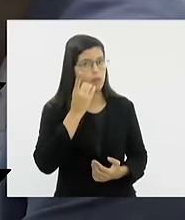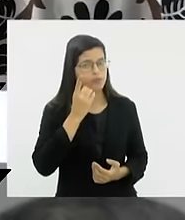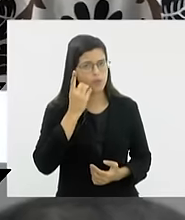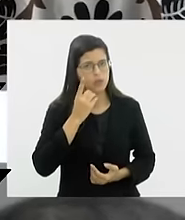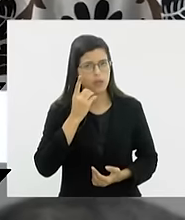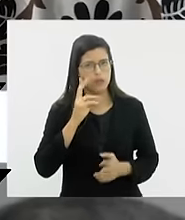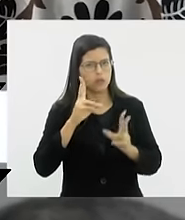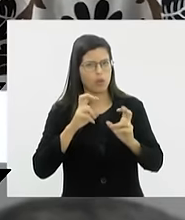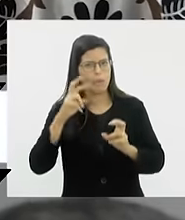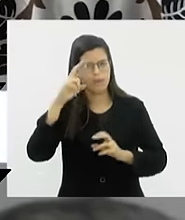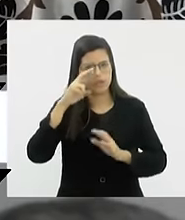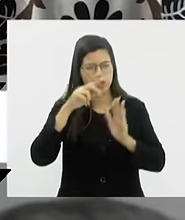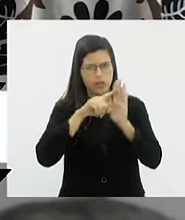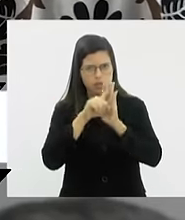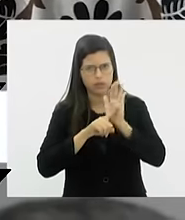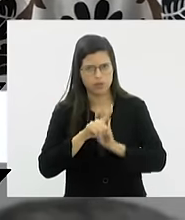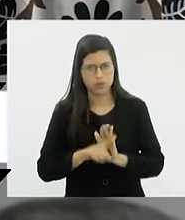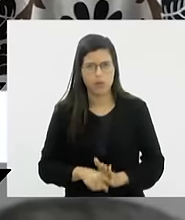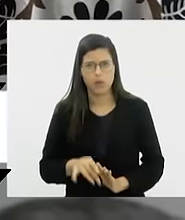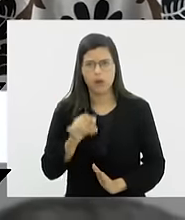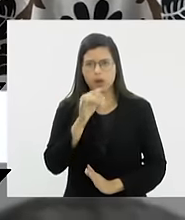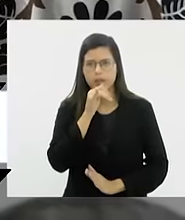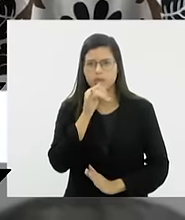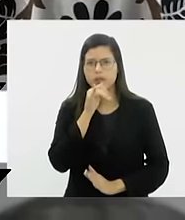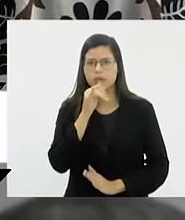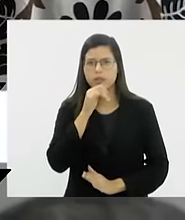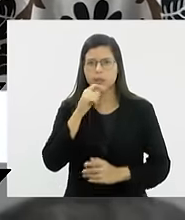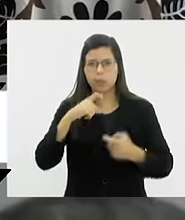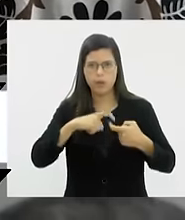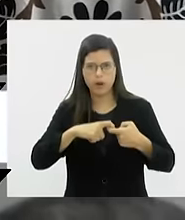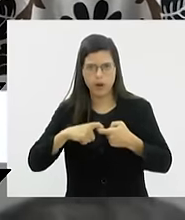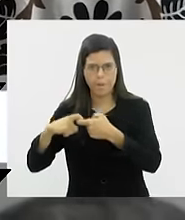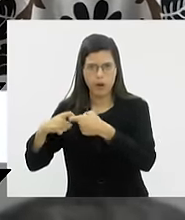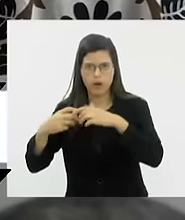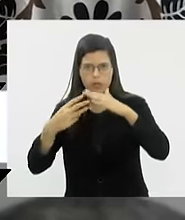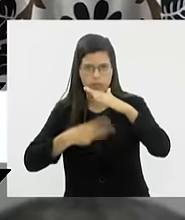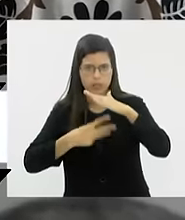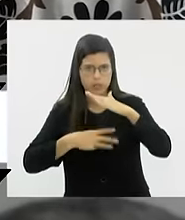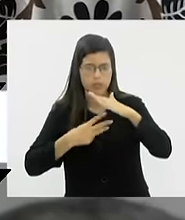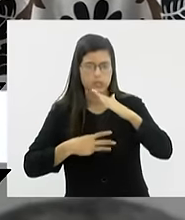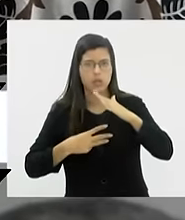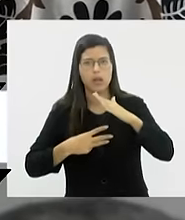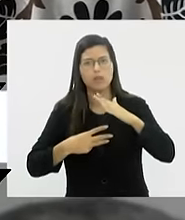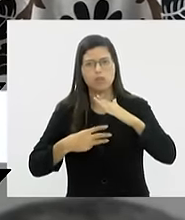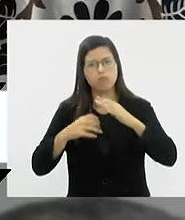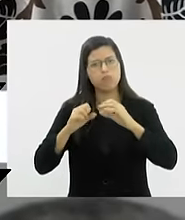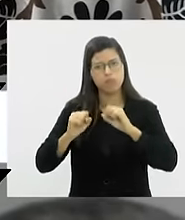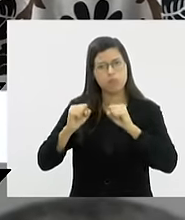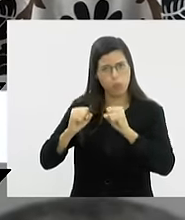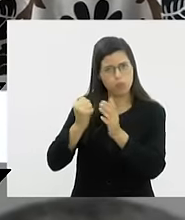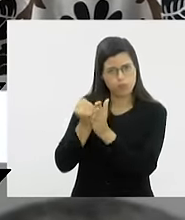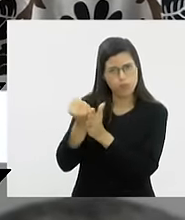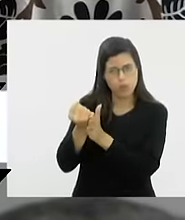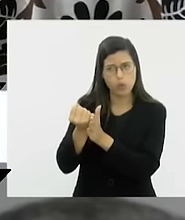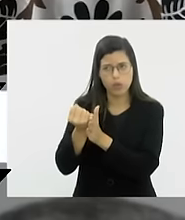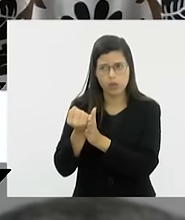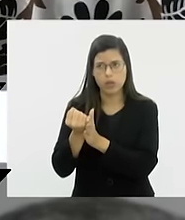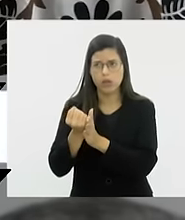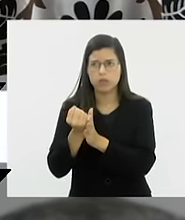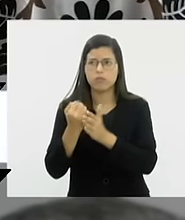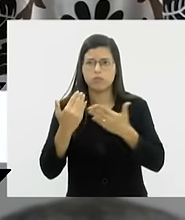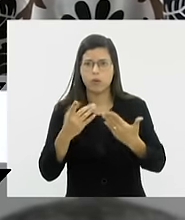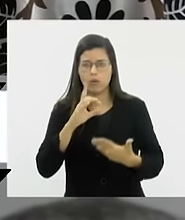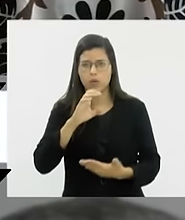as fiscalizações, por exemplo, o reboque terceirizado, ela pode estar prevista no contrato. Então, o Detro